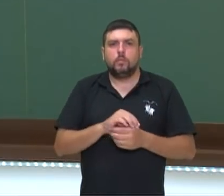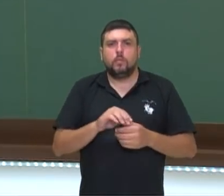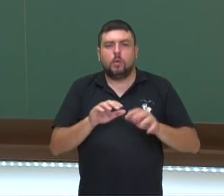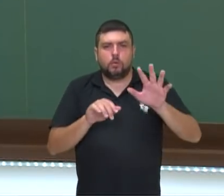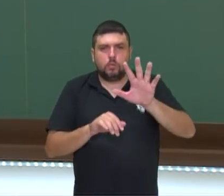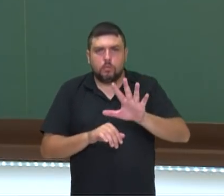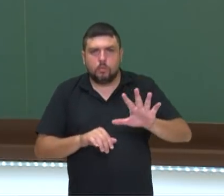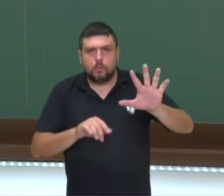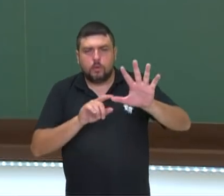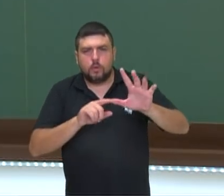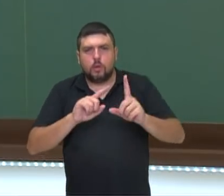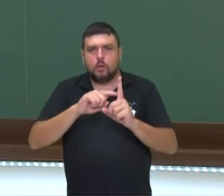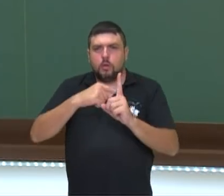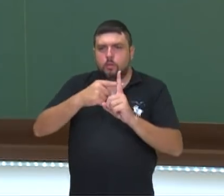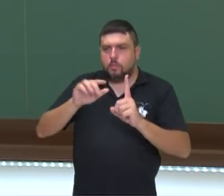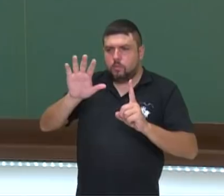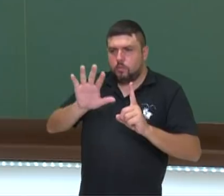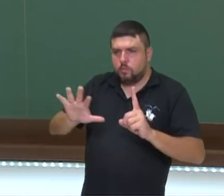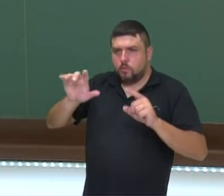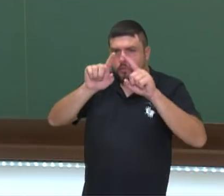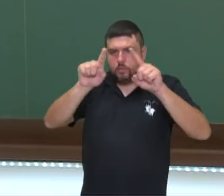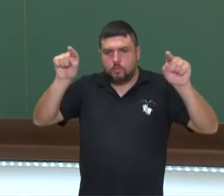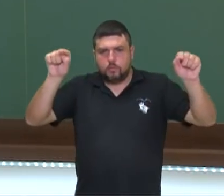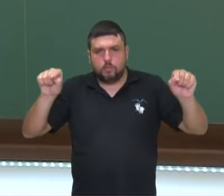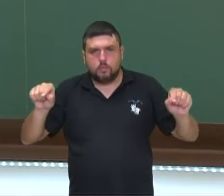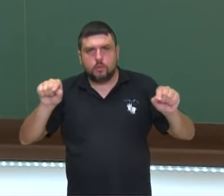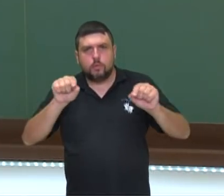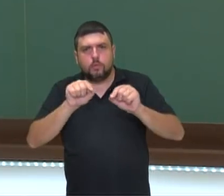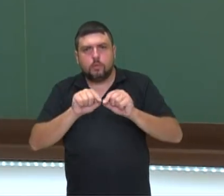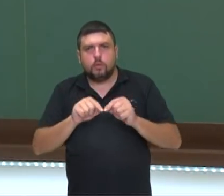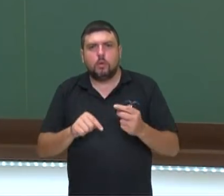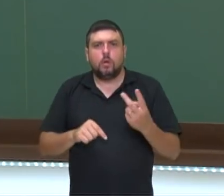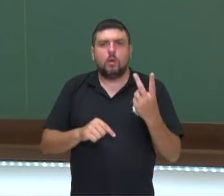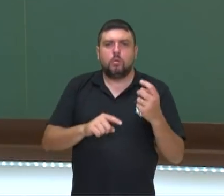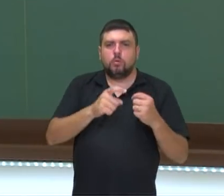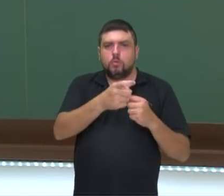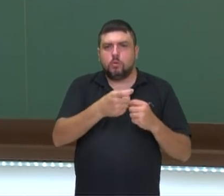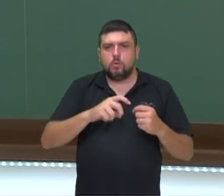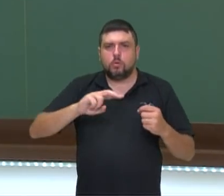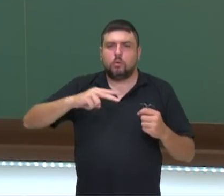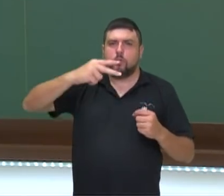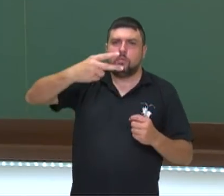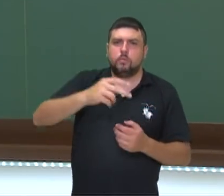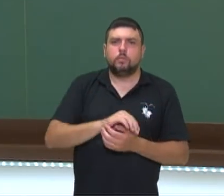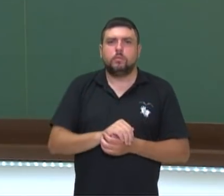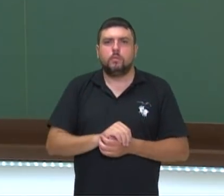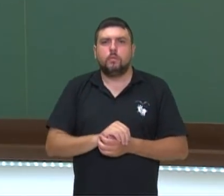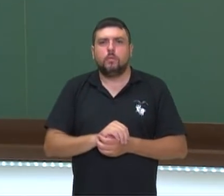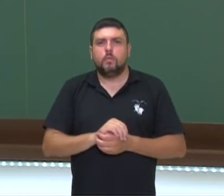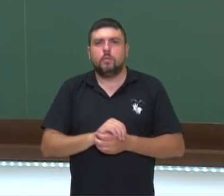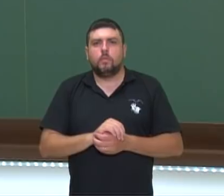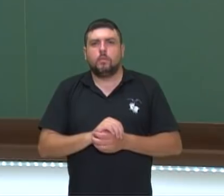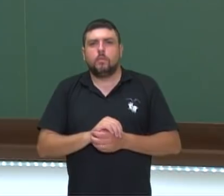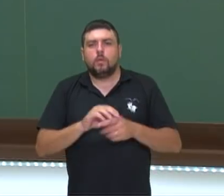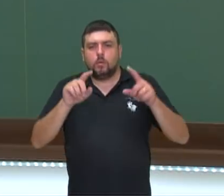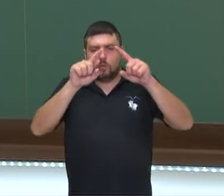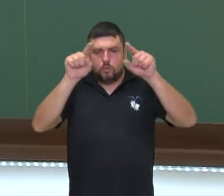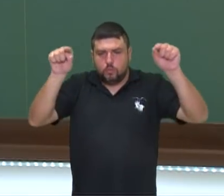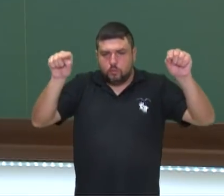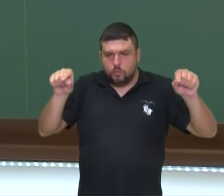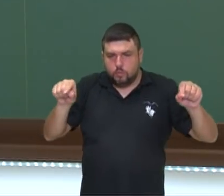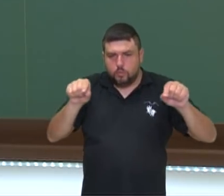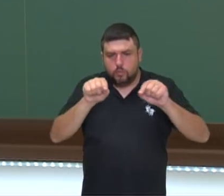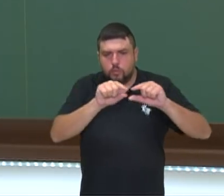dessa sala, X ao quadrado mais X ao quadrado, 2X ao quadrado. A área do corredor, que é X mais X,